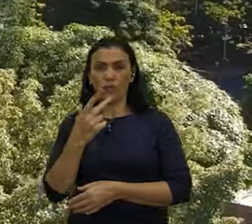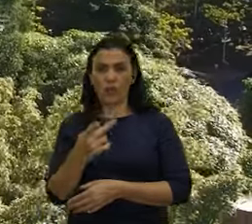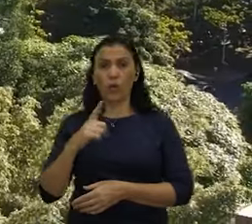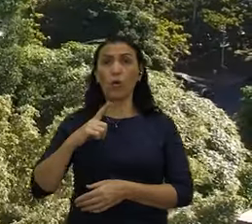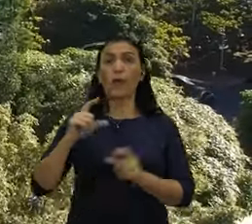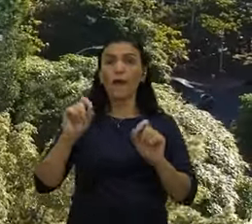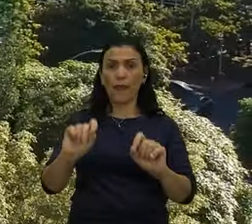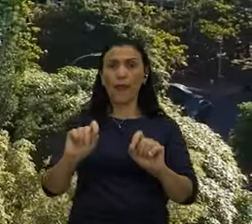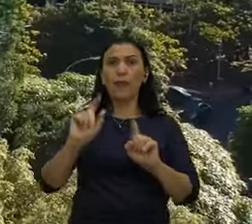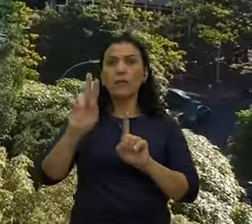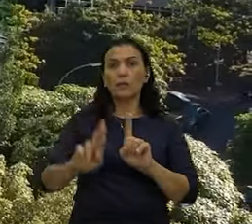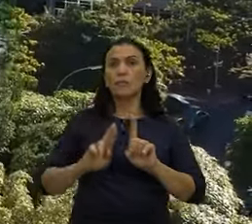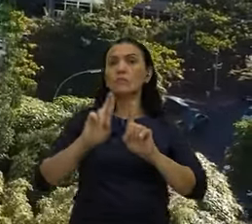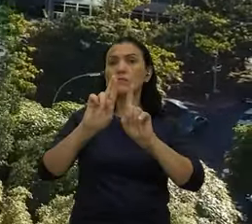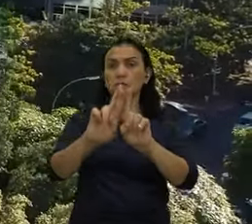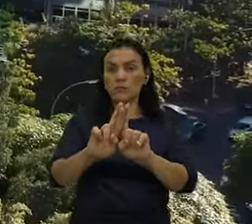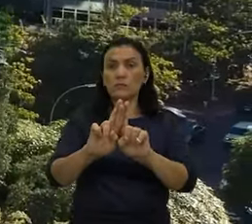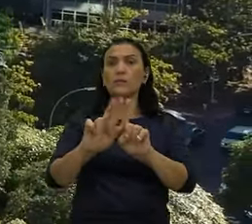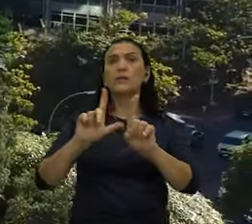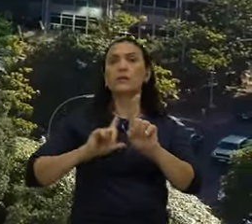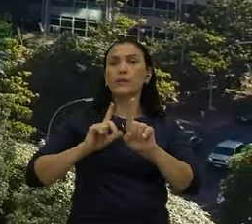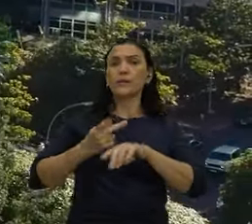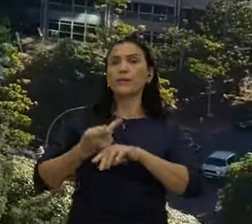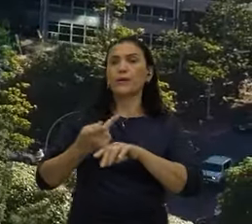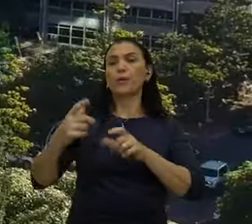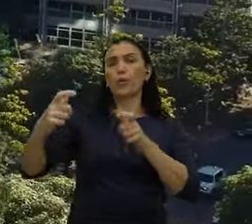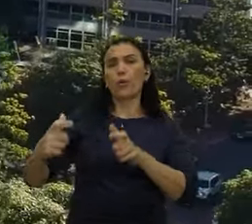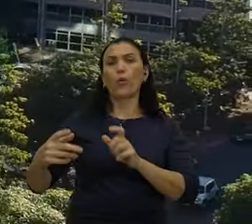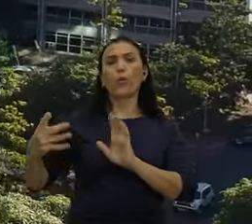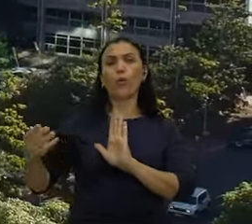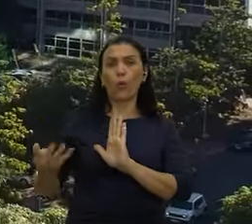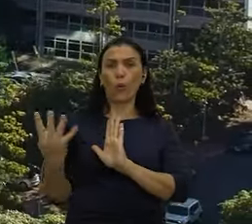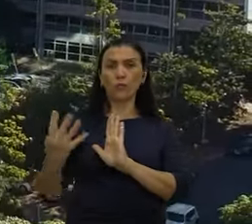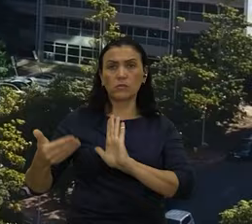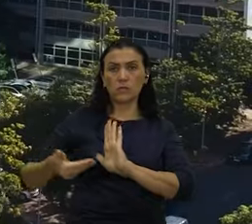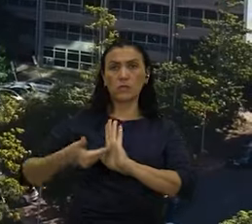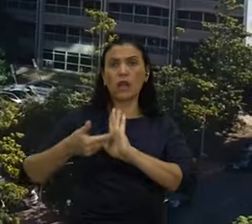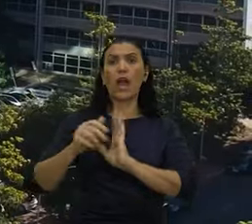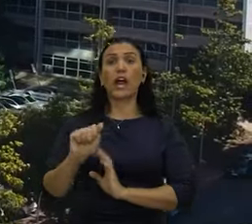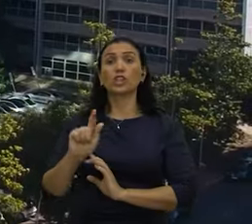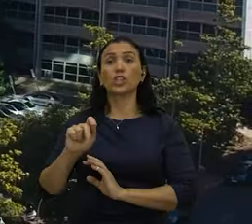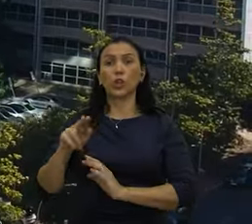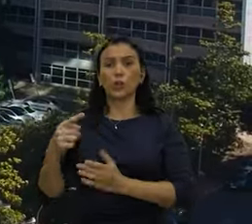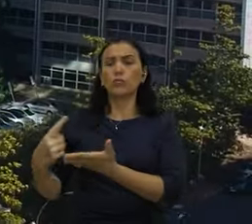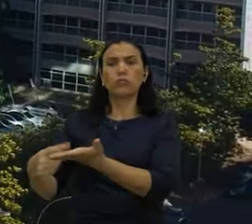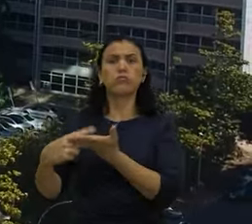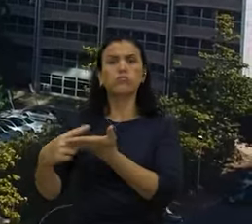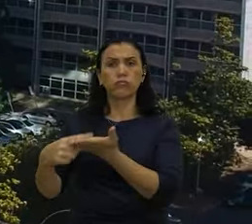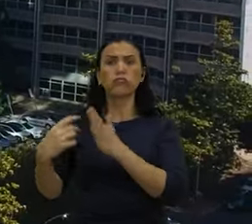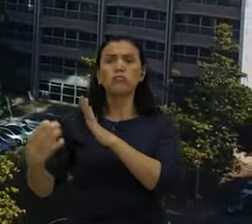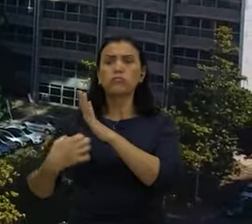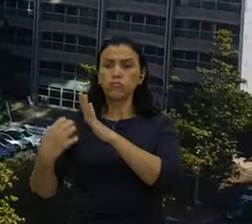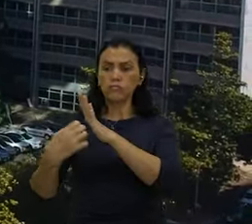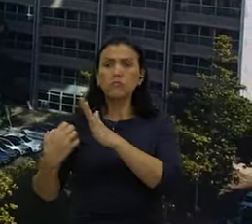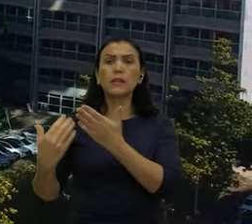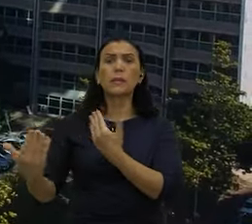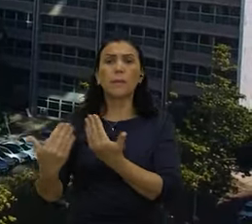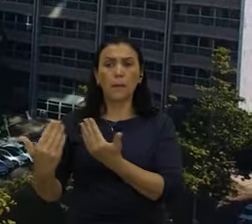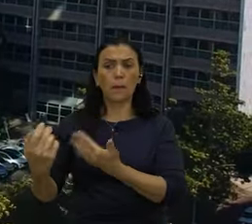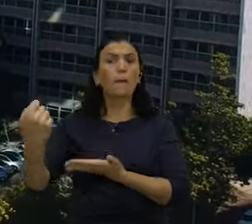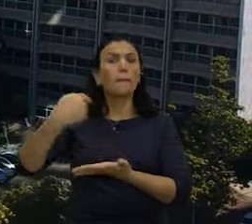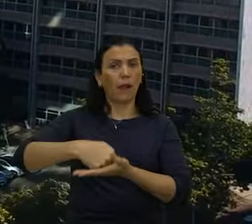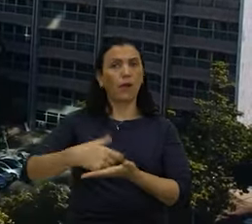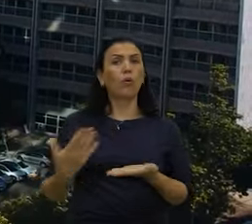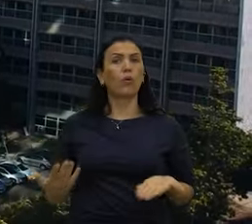mencionou, é a Procuradoria Regional da União da 4ª Região, unidade da AGU que fez um acordo com a empresa mineradora